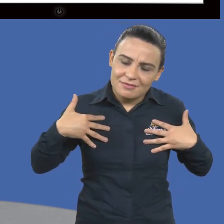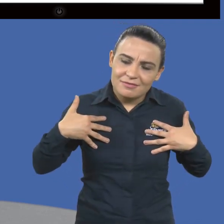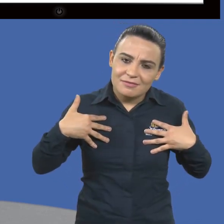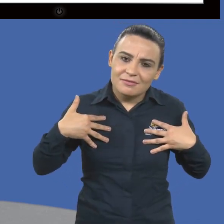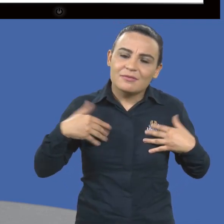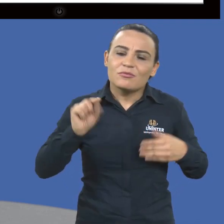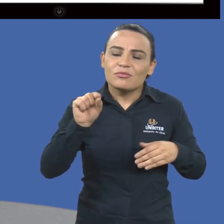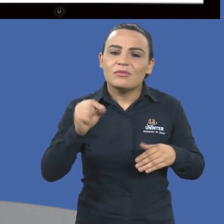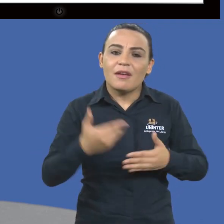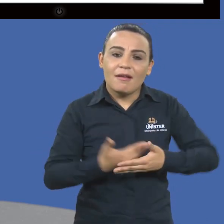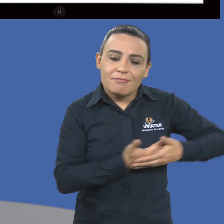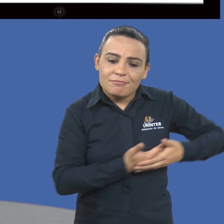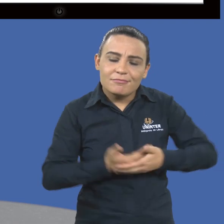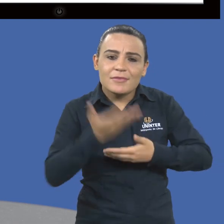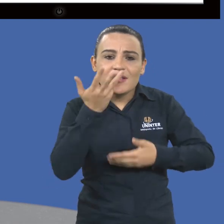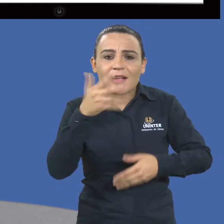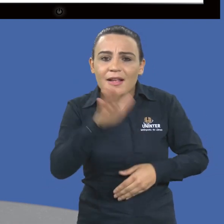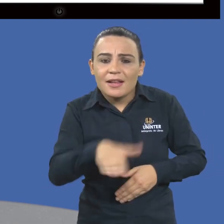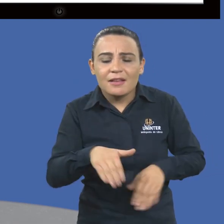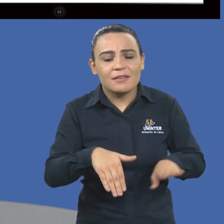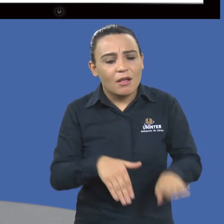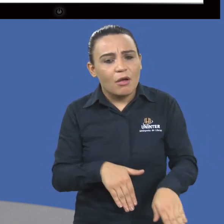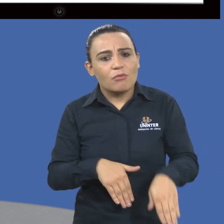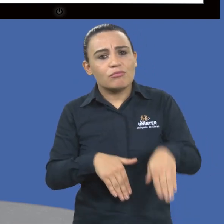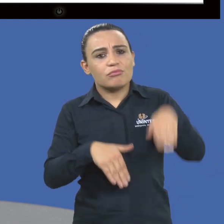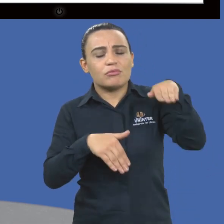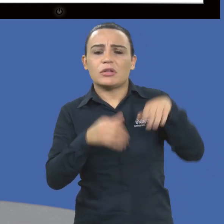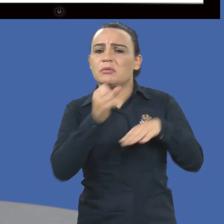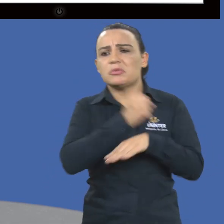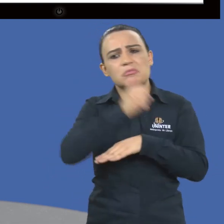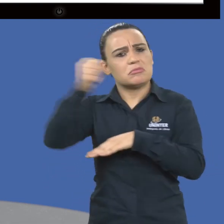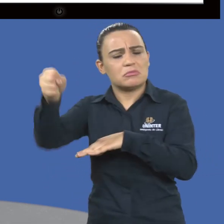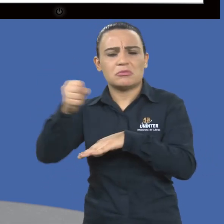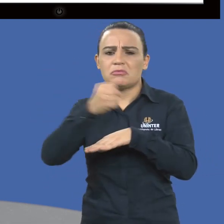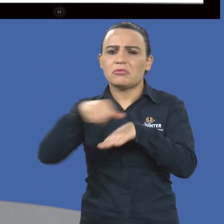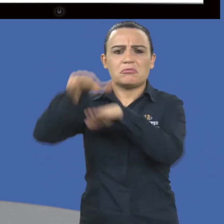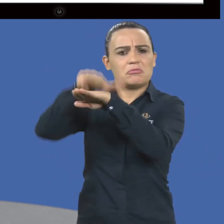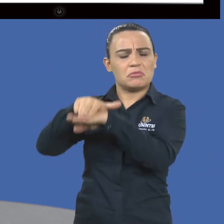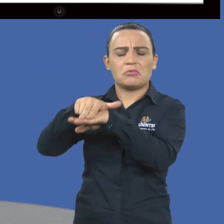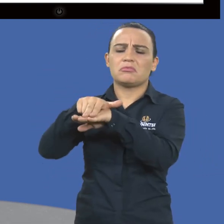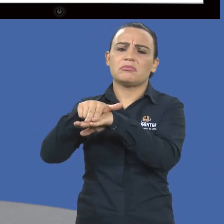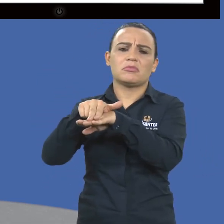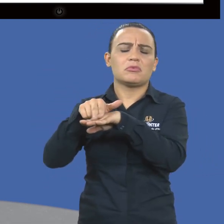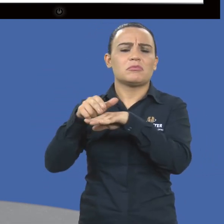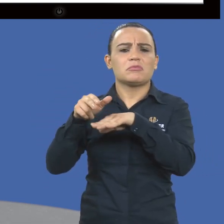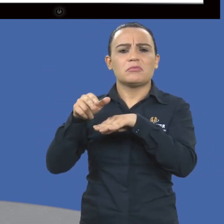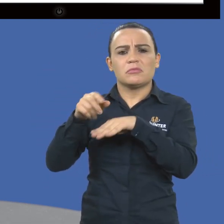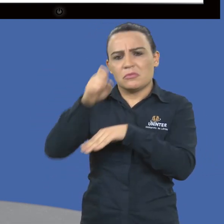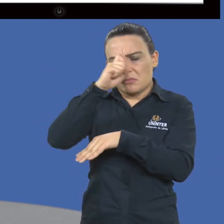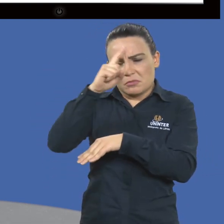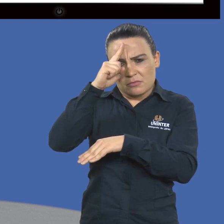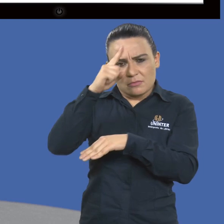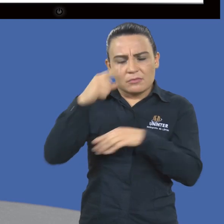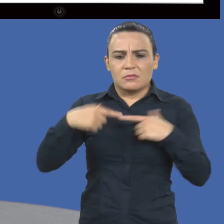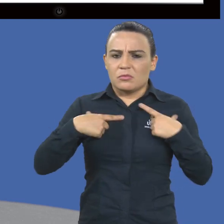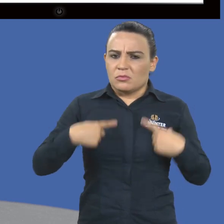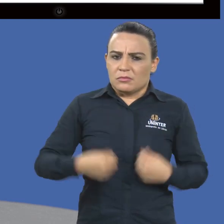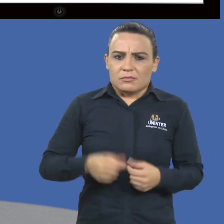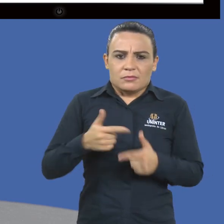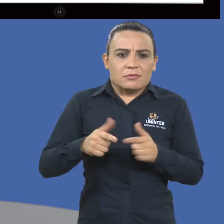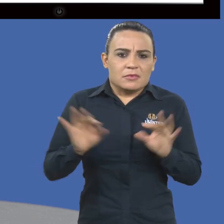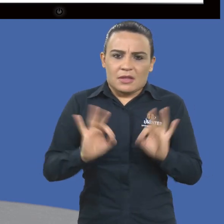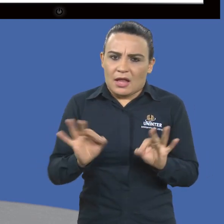uma satisfação grande em saber que a criança nunca precisou internar porque não teve nenhuma infecção